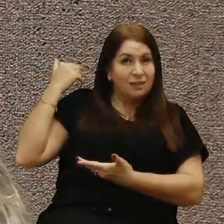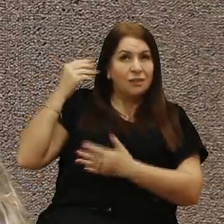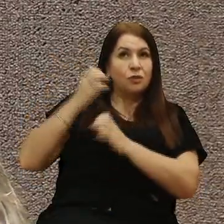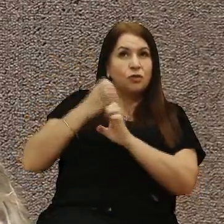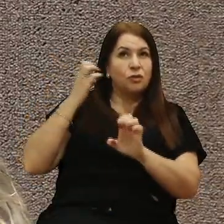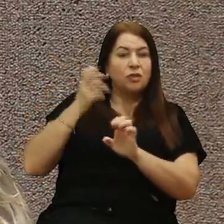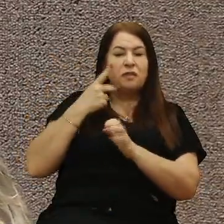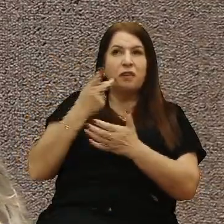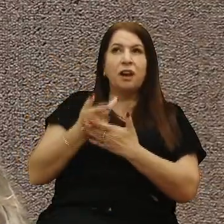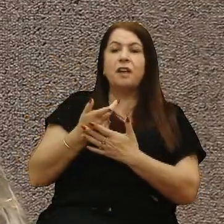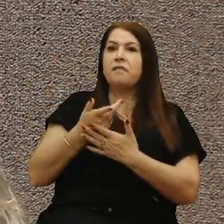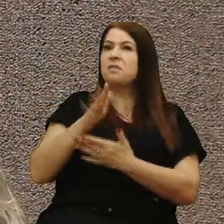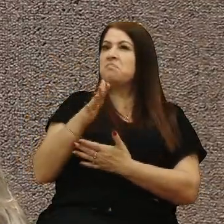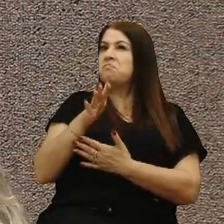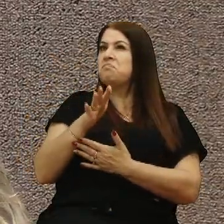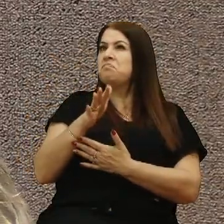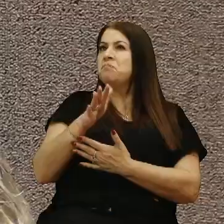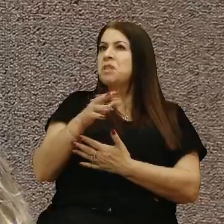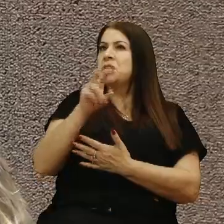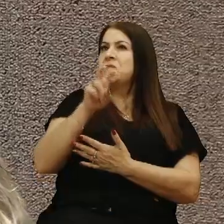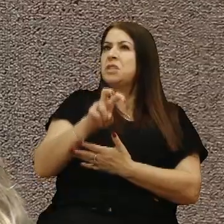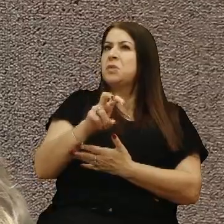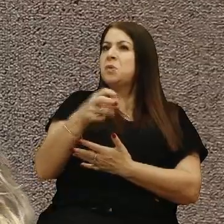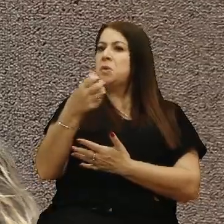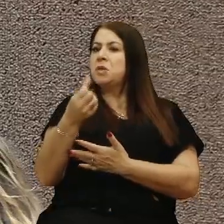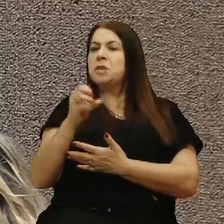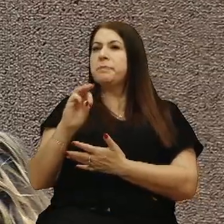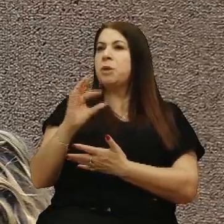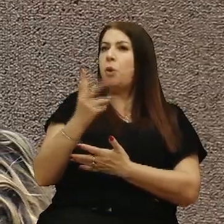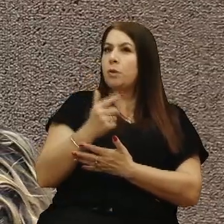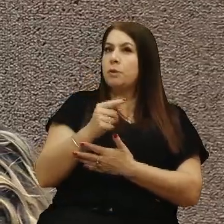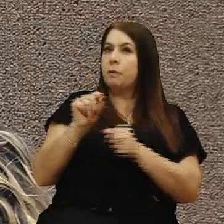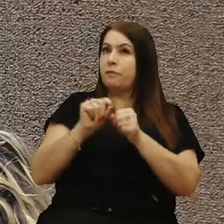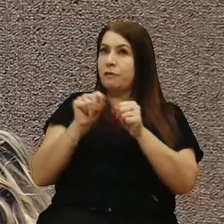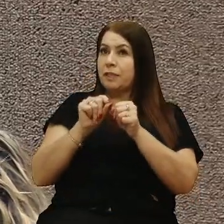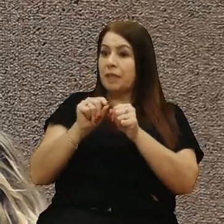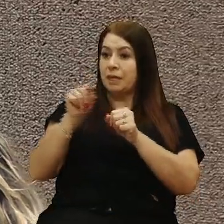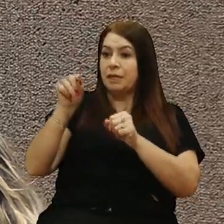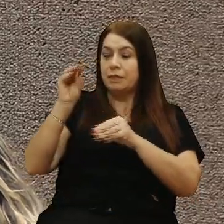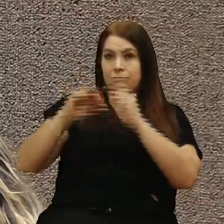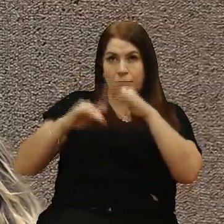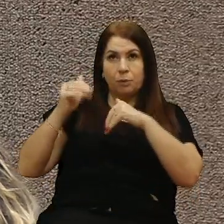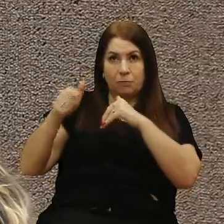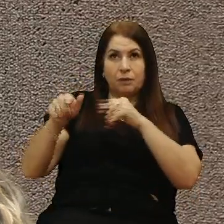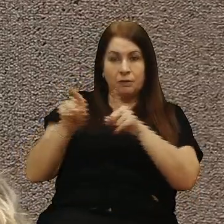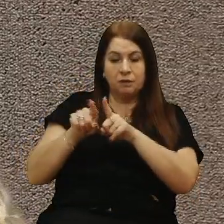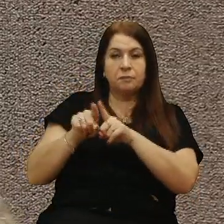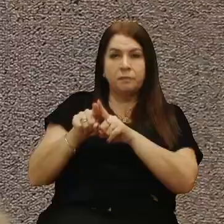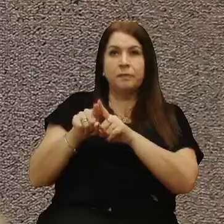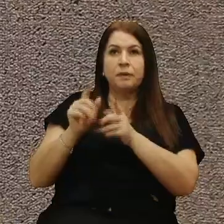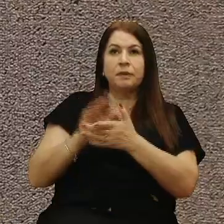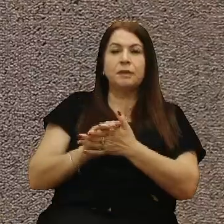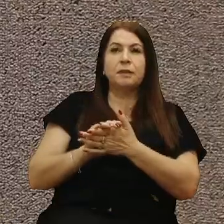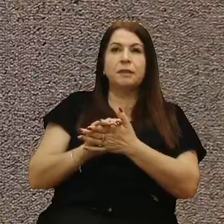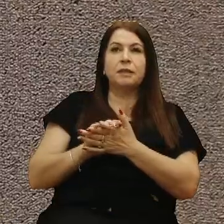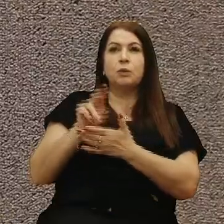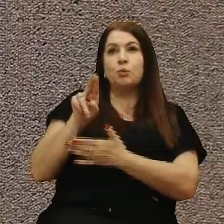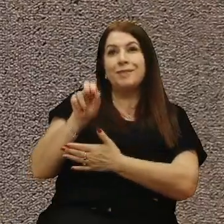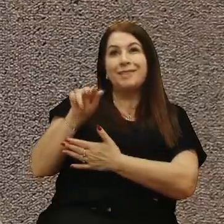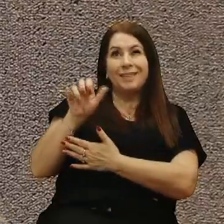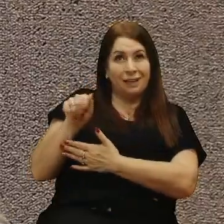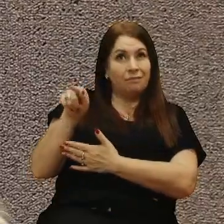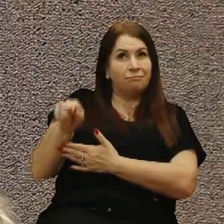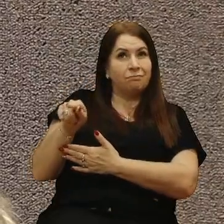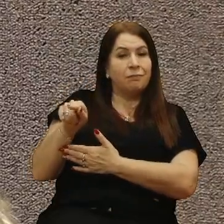engenheiro falava em algo em torno de 5 a 6 milhões para instalar esse implante, né? Esse implante essa usina,